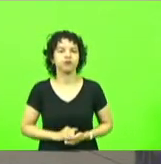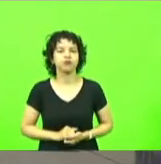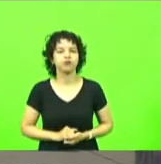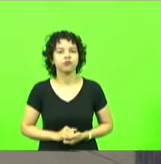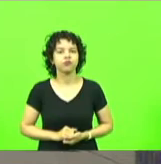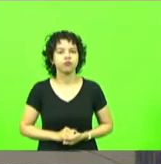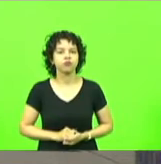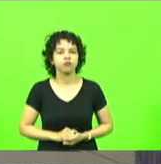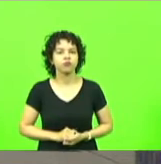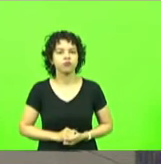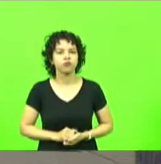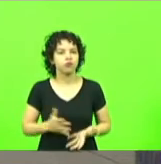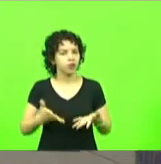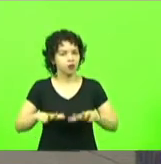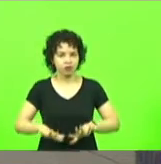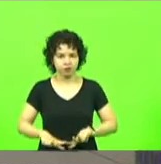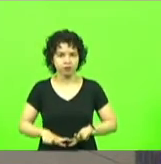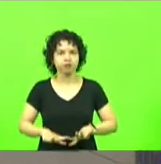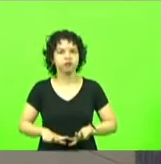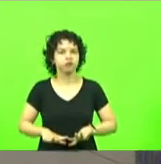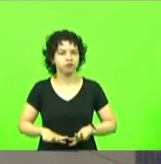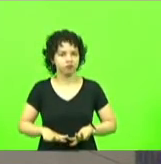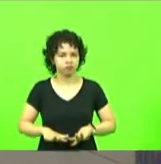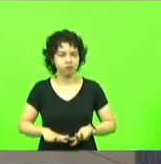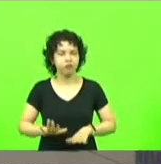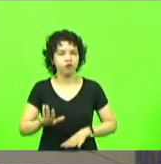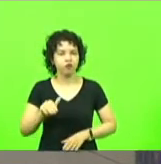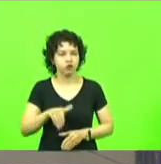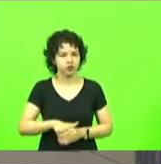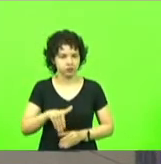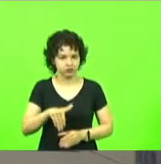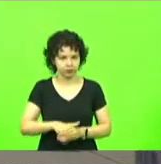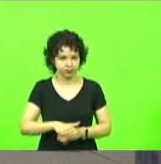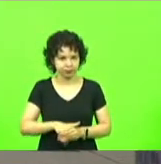não havendo quem queira discutir em votação